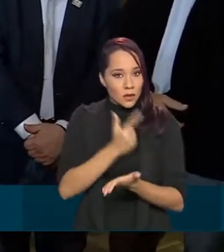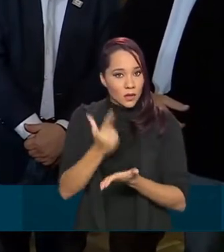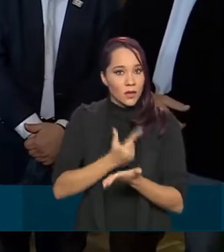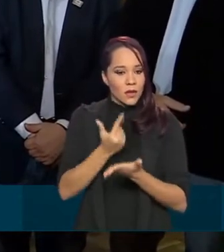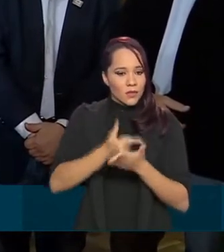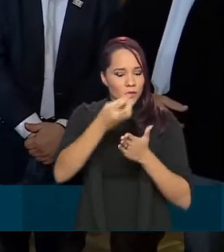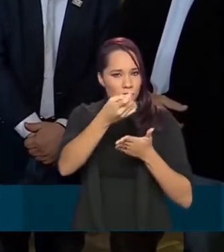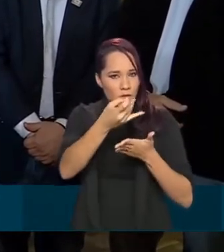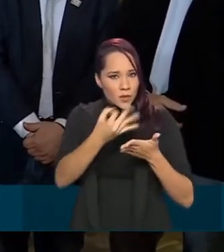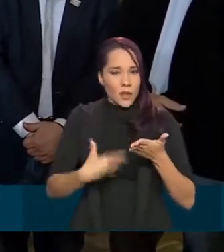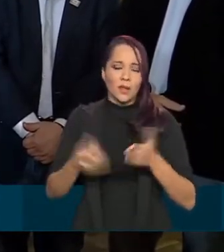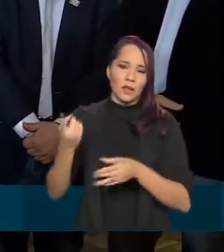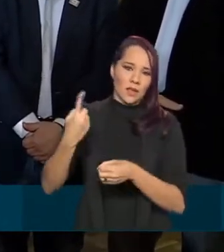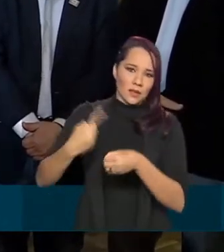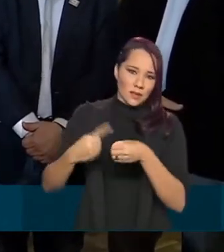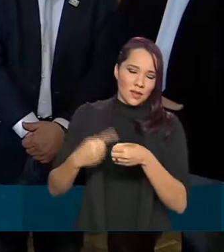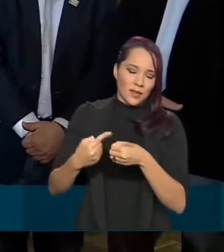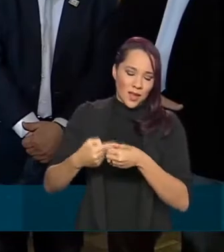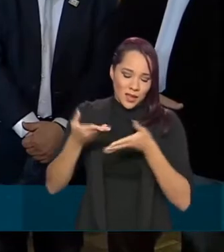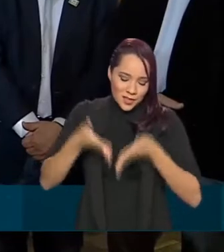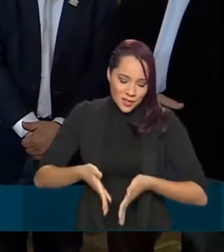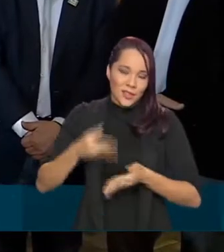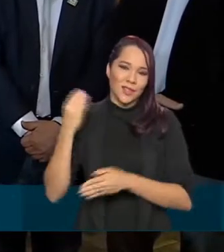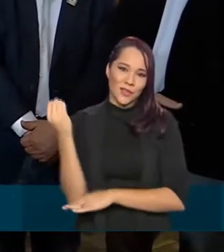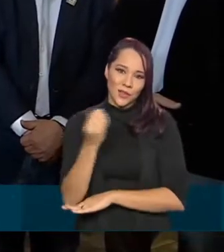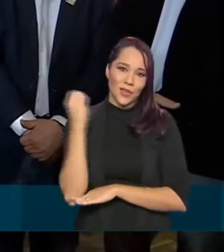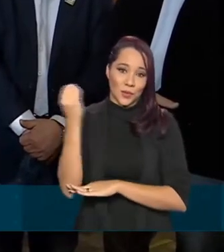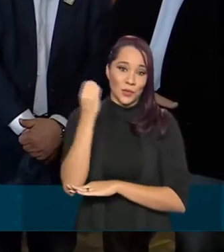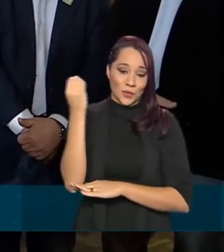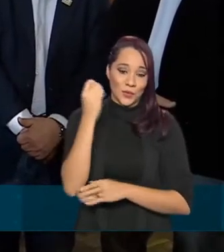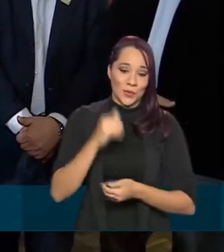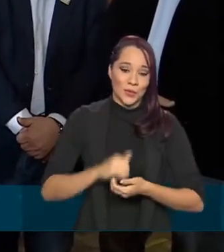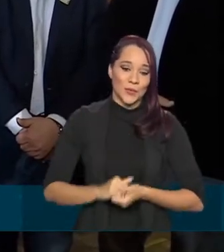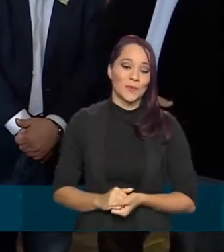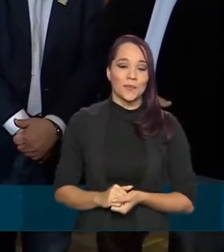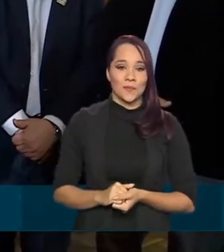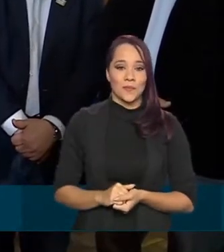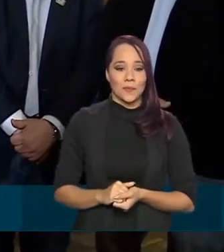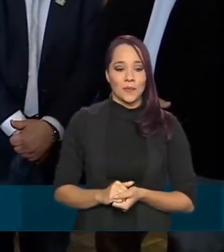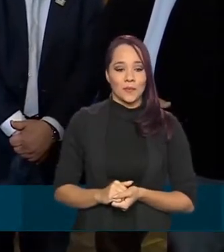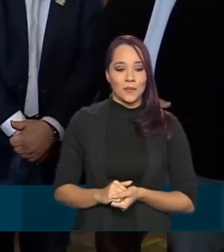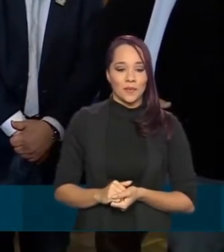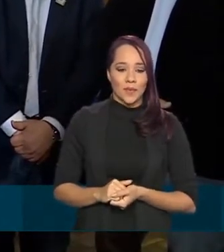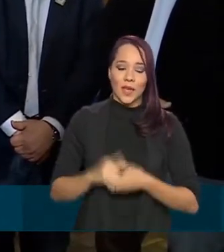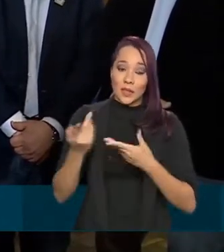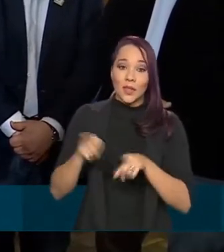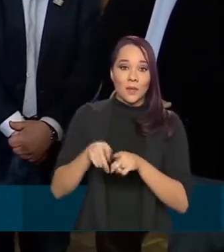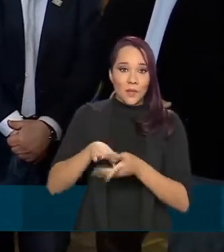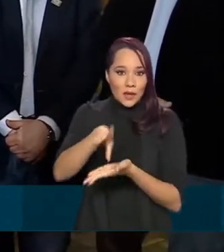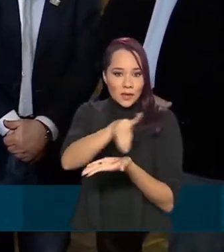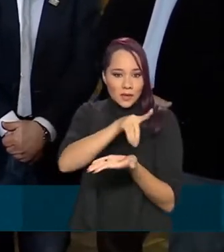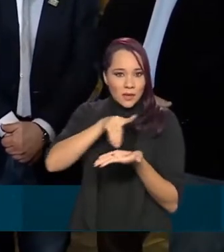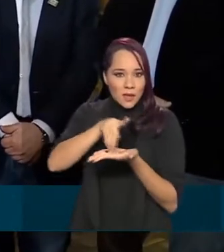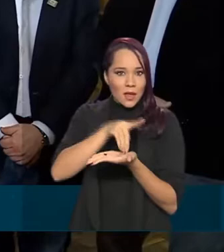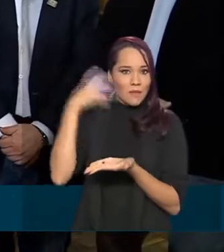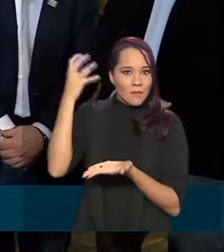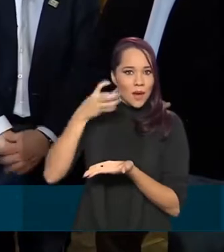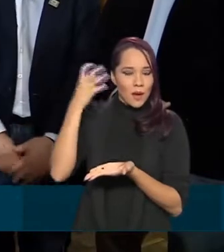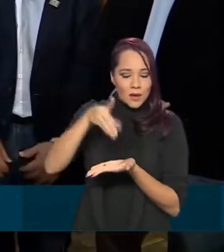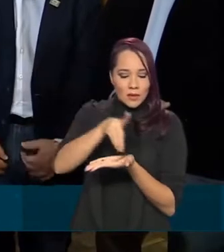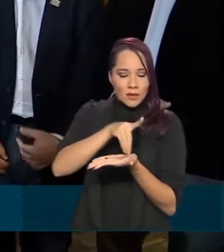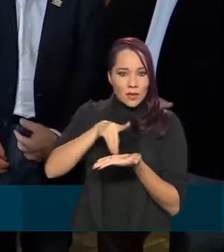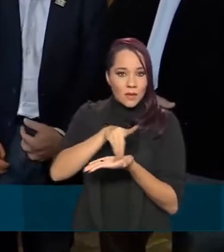A única cidade do estado do Rio Grande do Sul promove esse incentivo. E